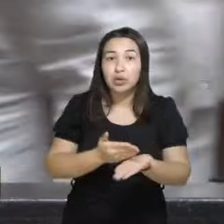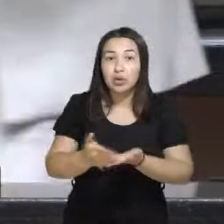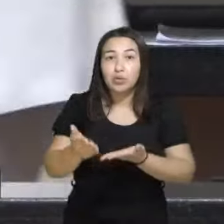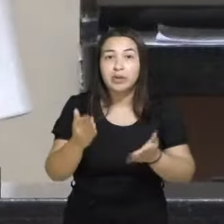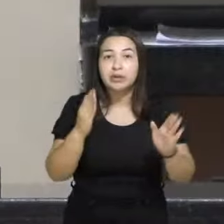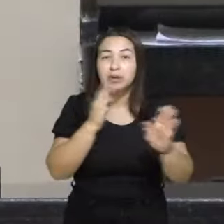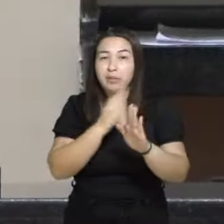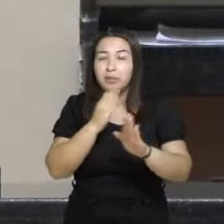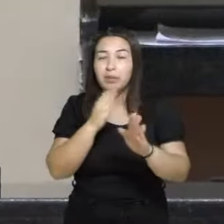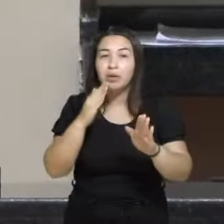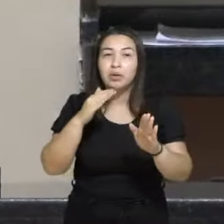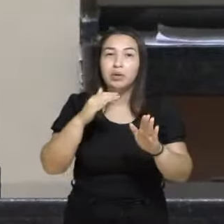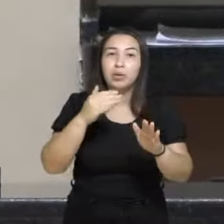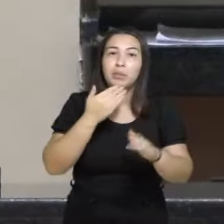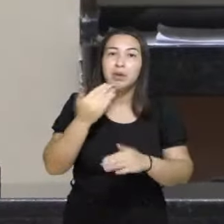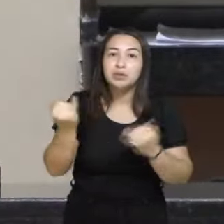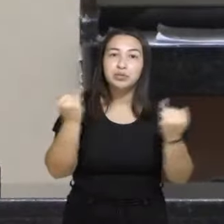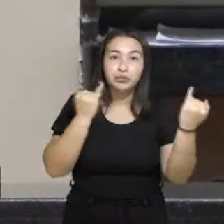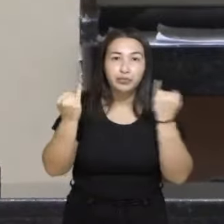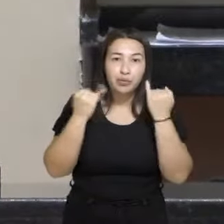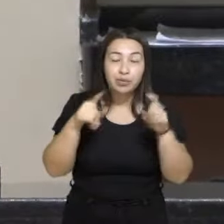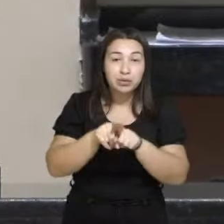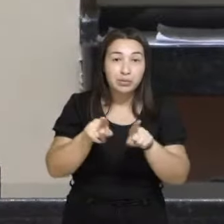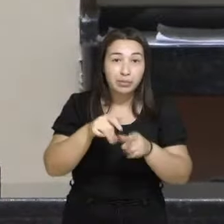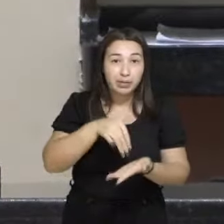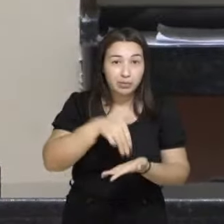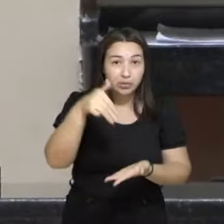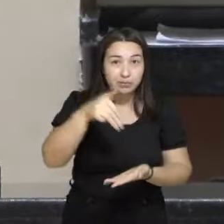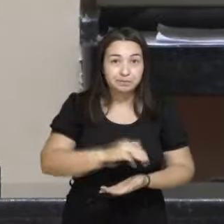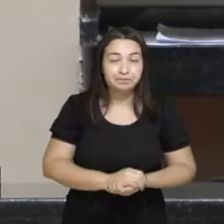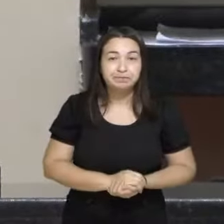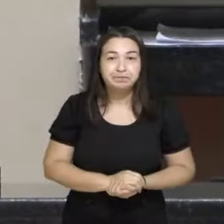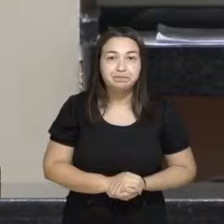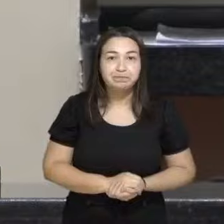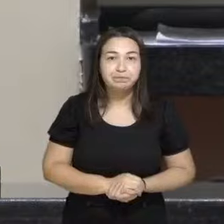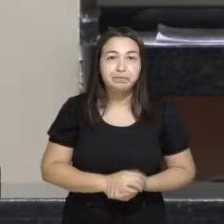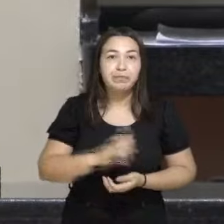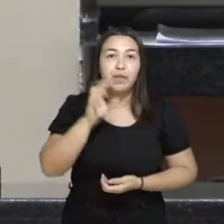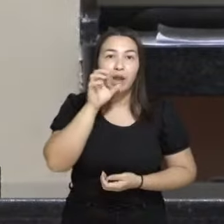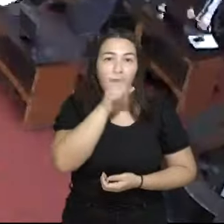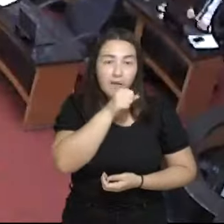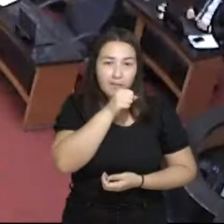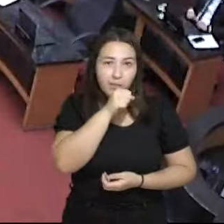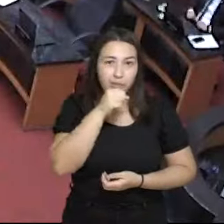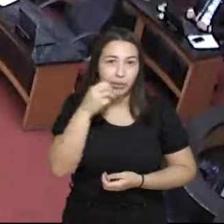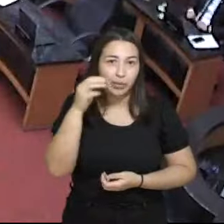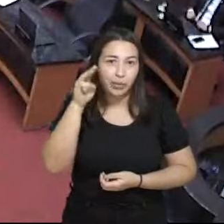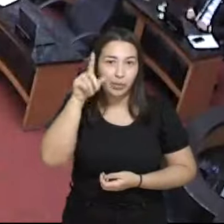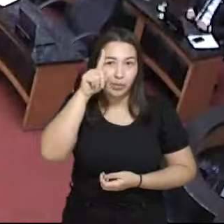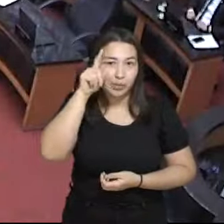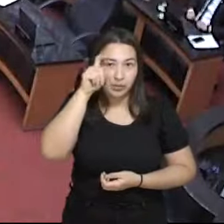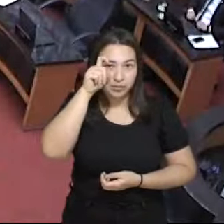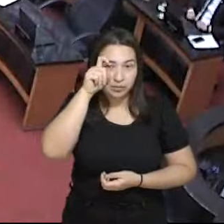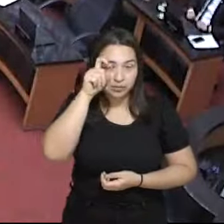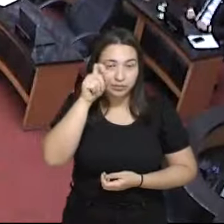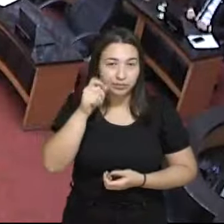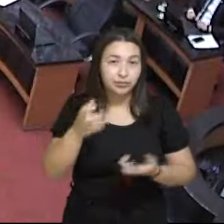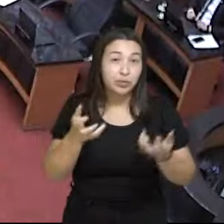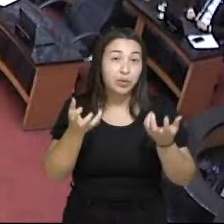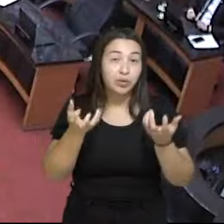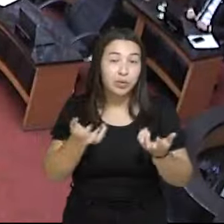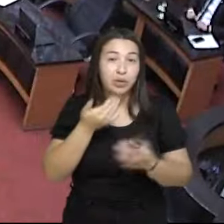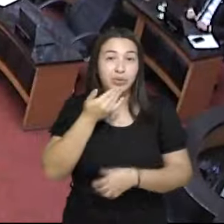de informação e moções. Pela ordem, senhor presidente. Pela ordem, deputado Marcos Vieira. Senhor presidente, eu quero requerer